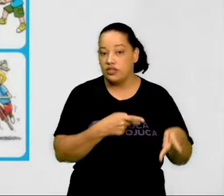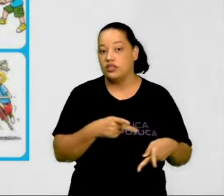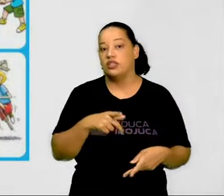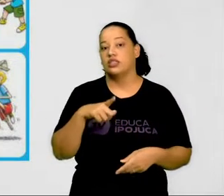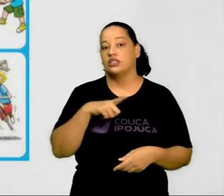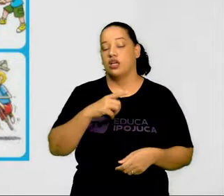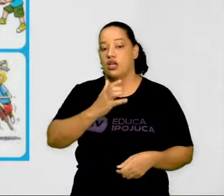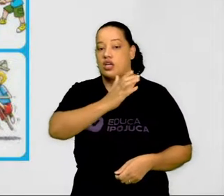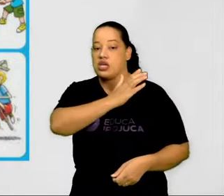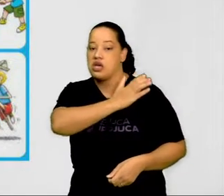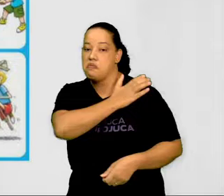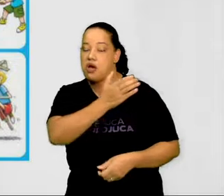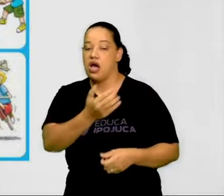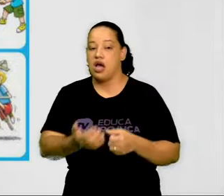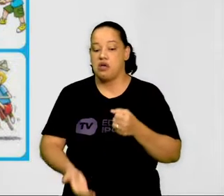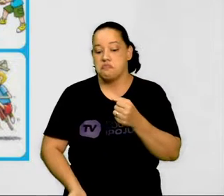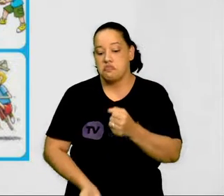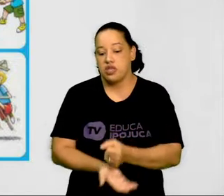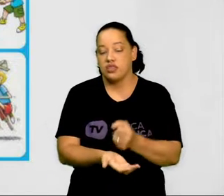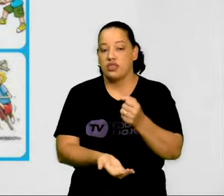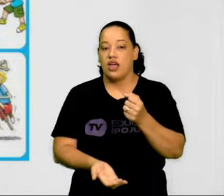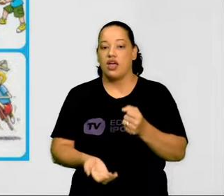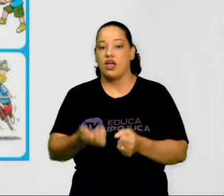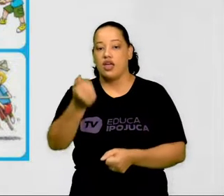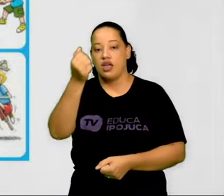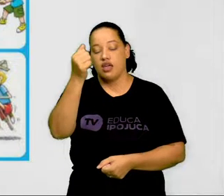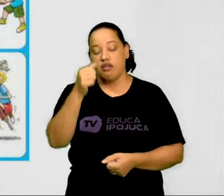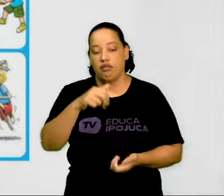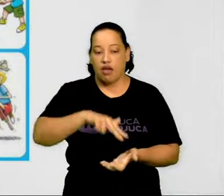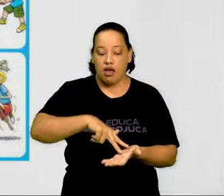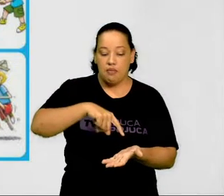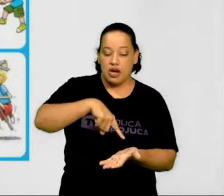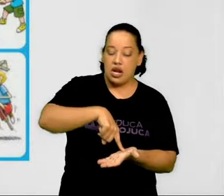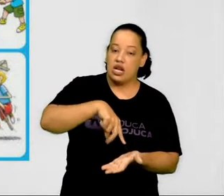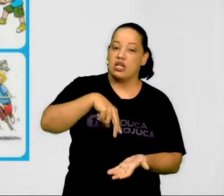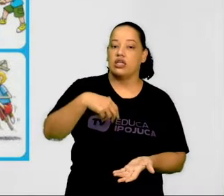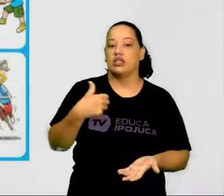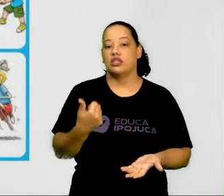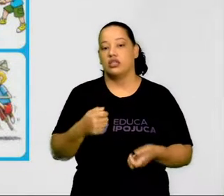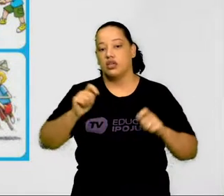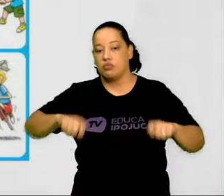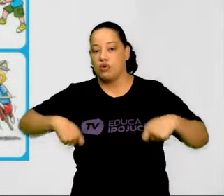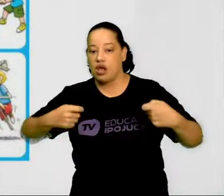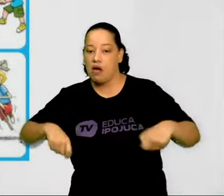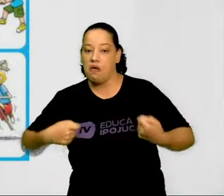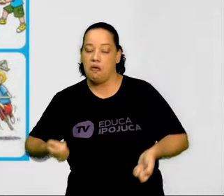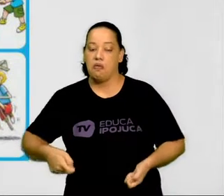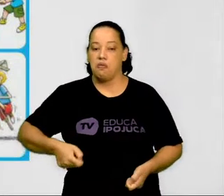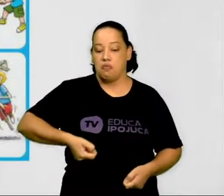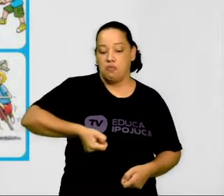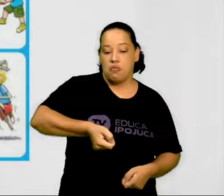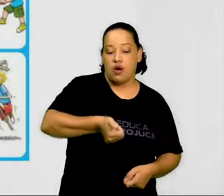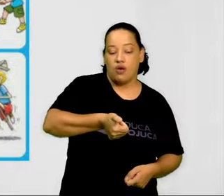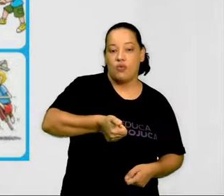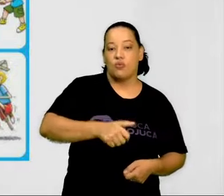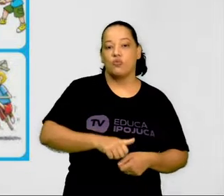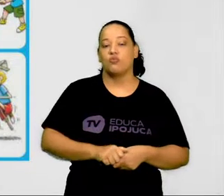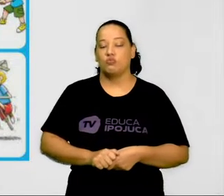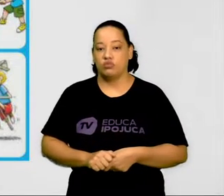o queimada peteca amarelinha pular corda a good